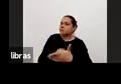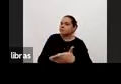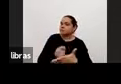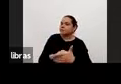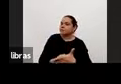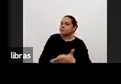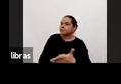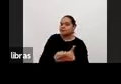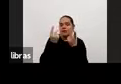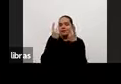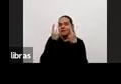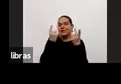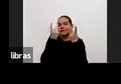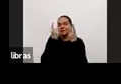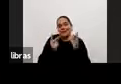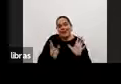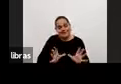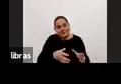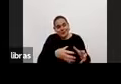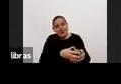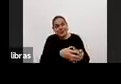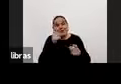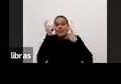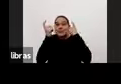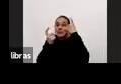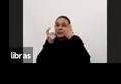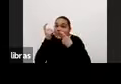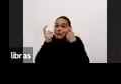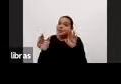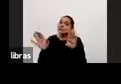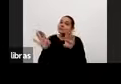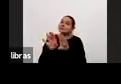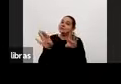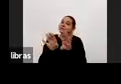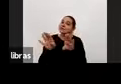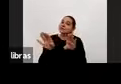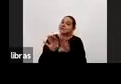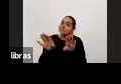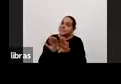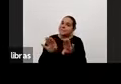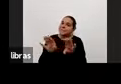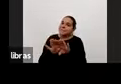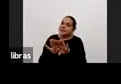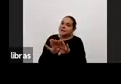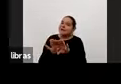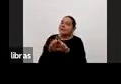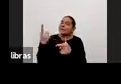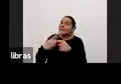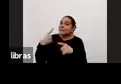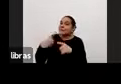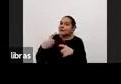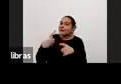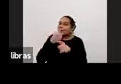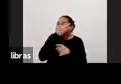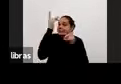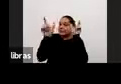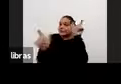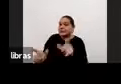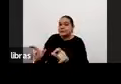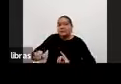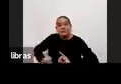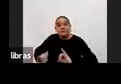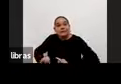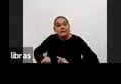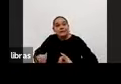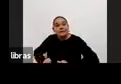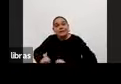mais natural que as entidades se preocupem também pela situação precária das pessoas. E nós temos,